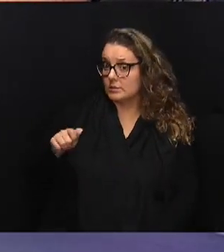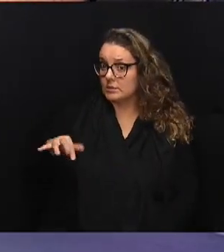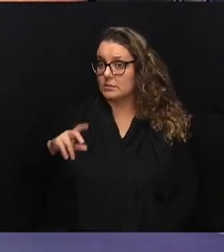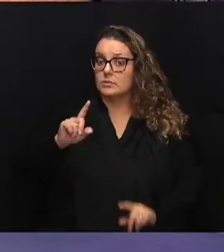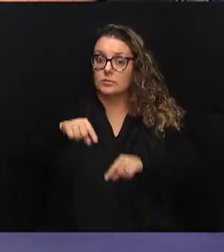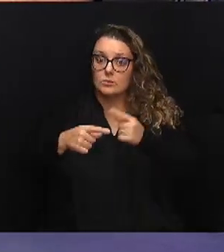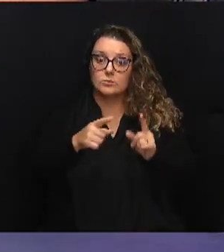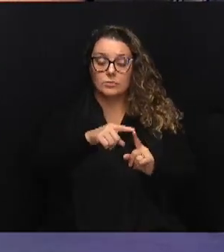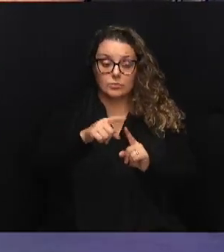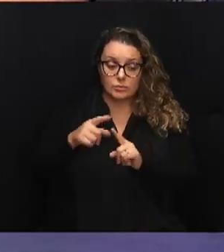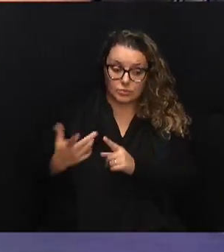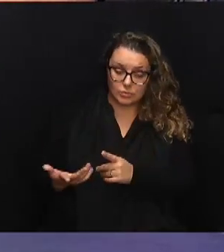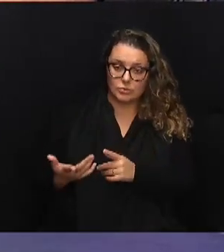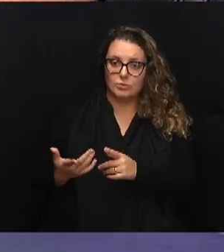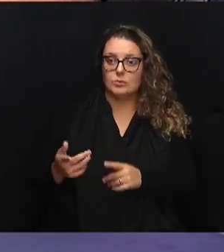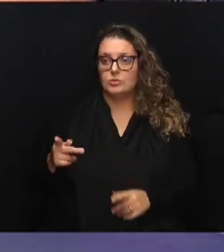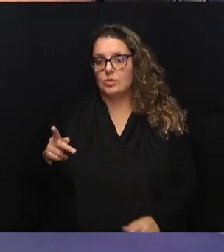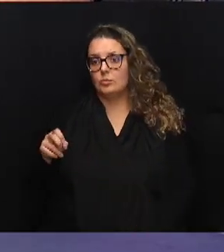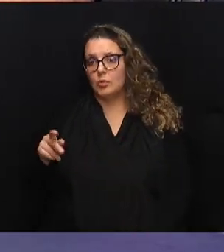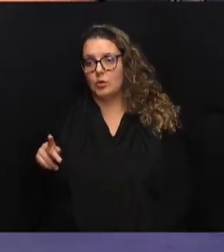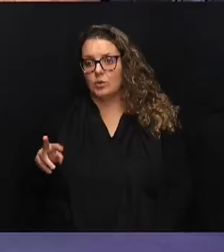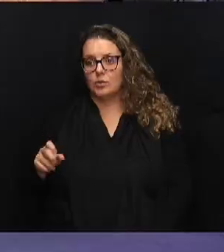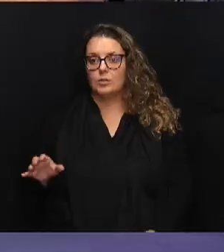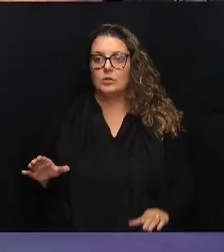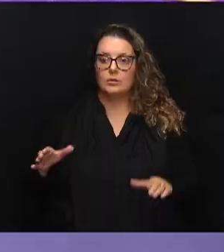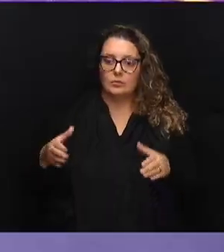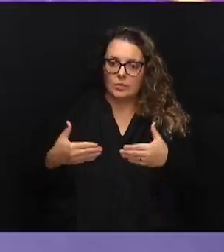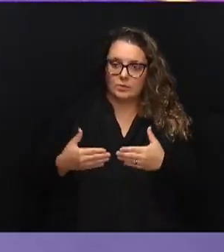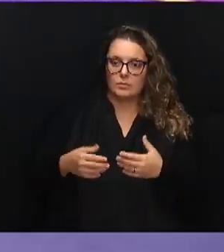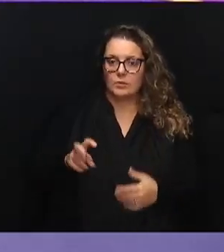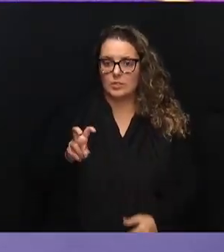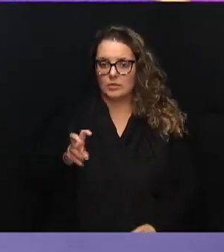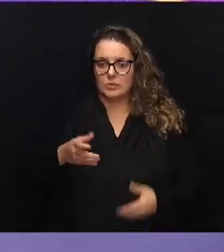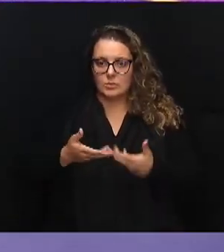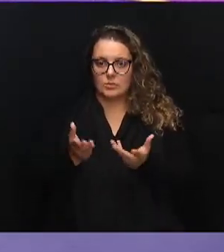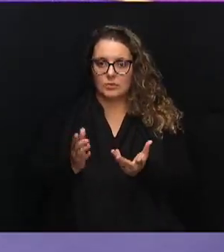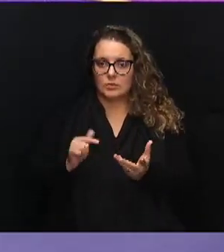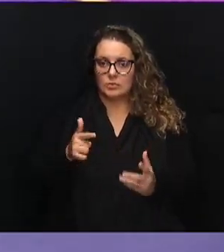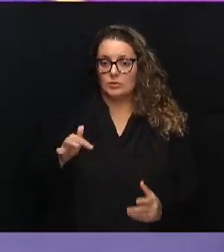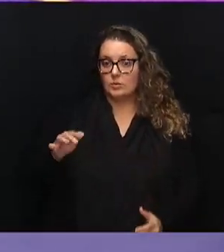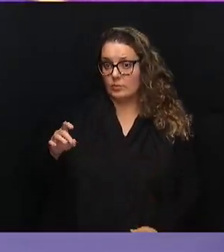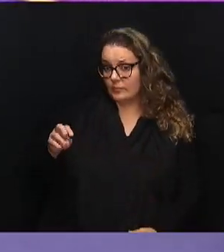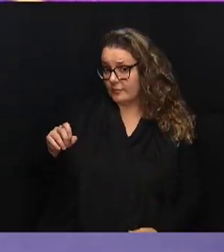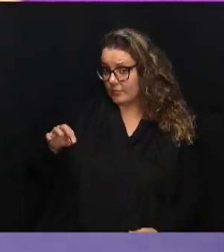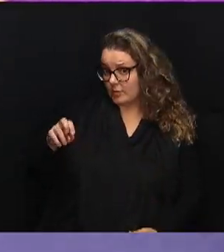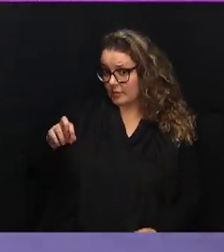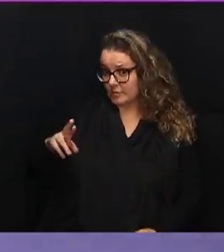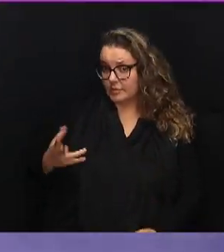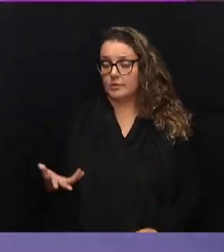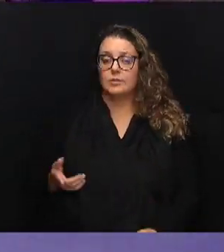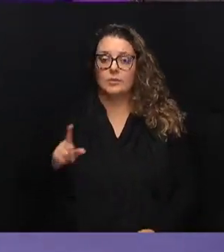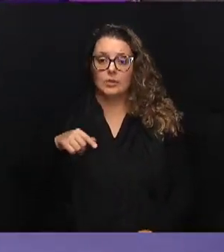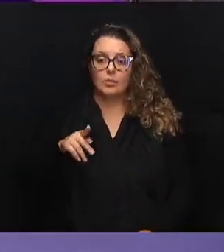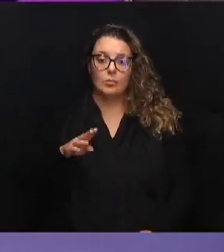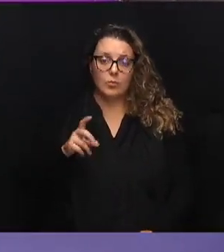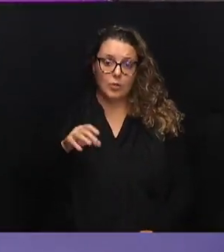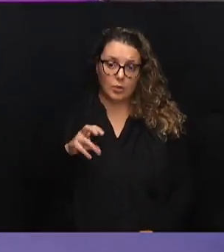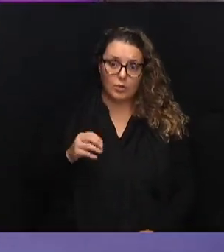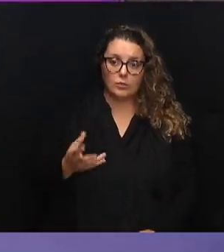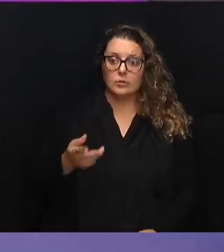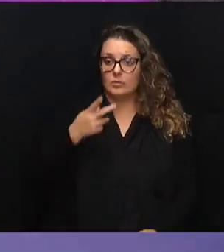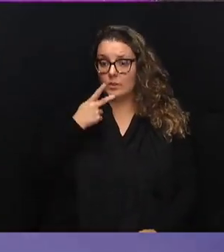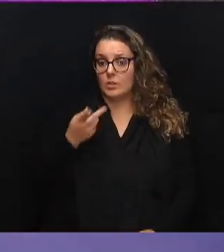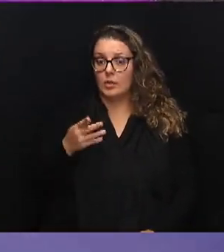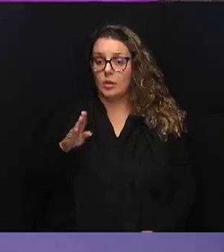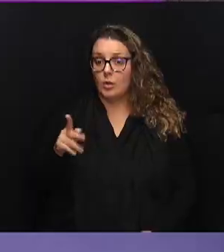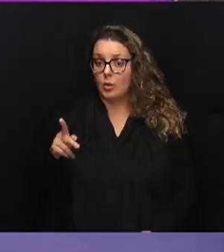pôquer. Antigamente a gente tinha o pôquer fechado, que era com 5 cartas na mão, sem um flop e turn river, que é o bordo que a gente chama. Então assim, o pôquer